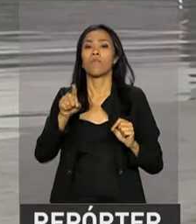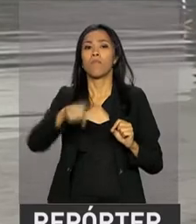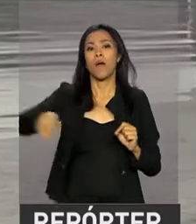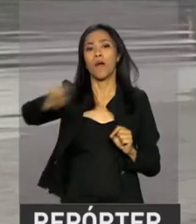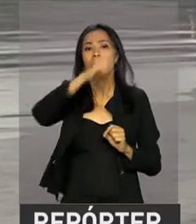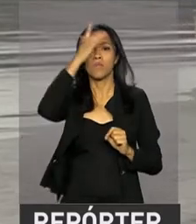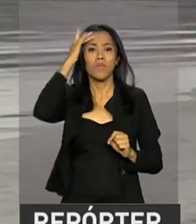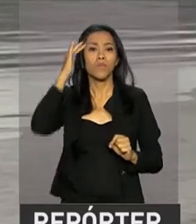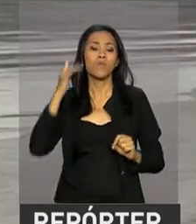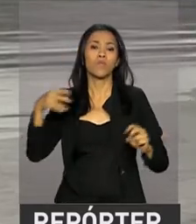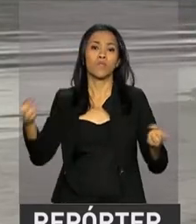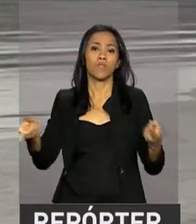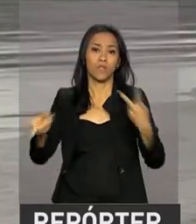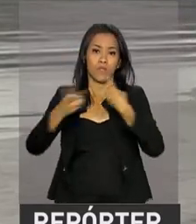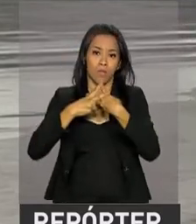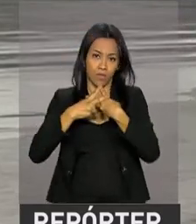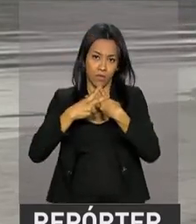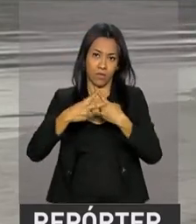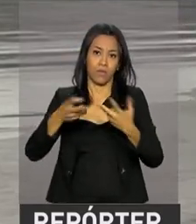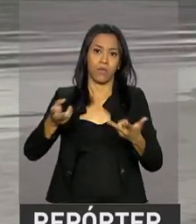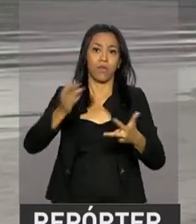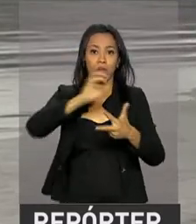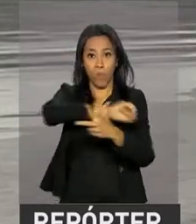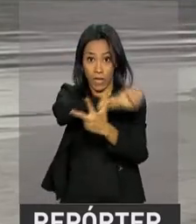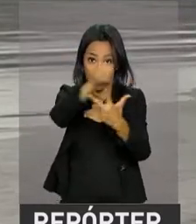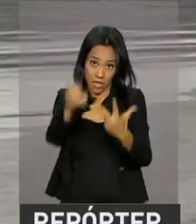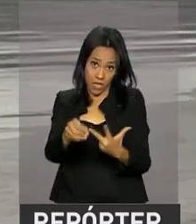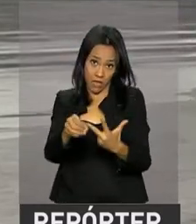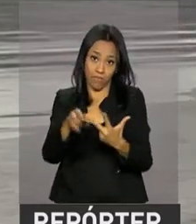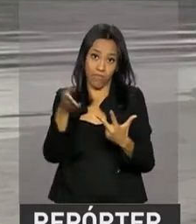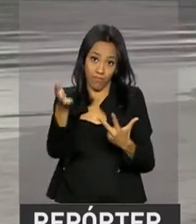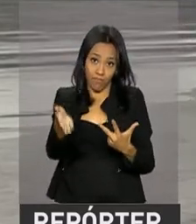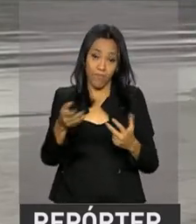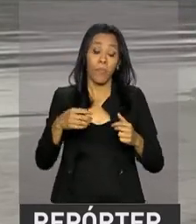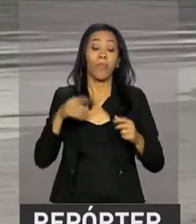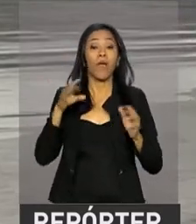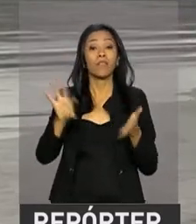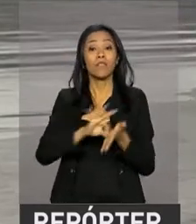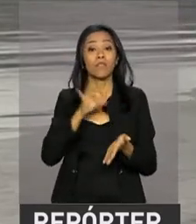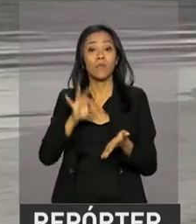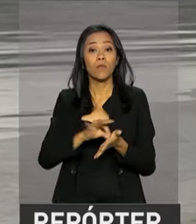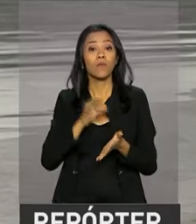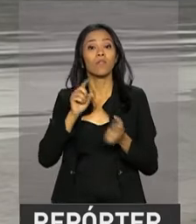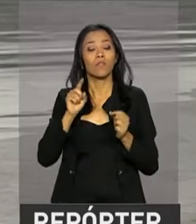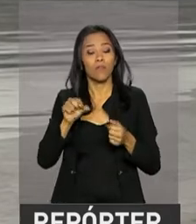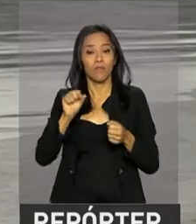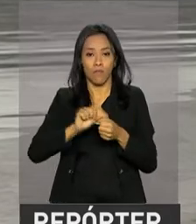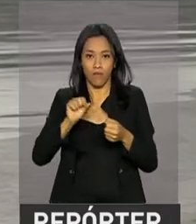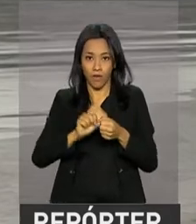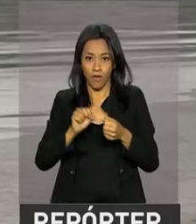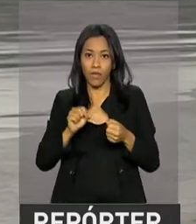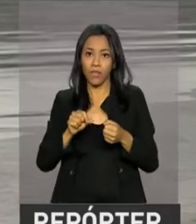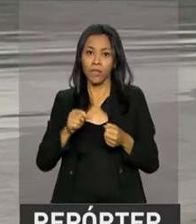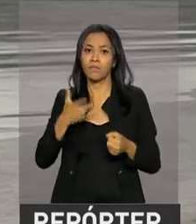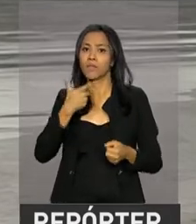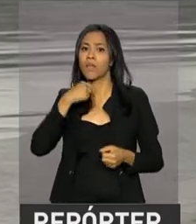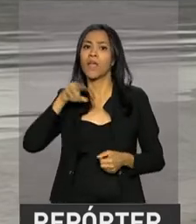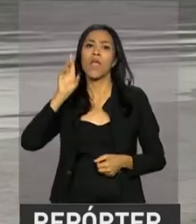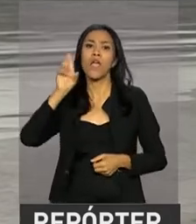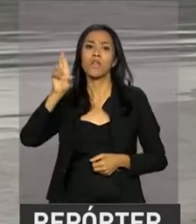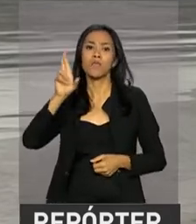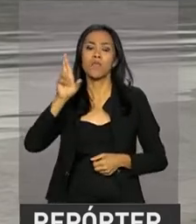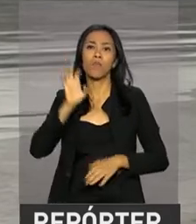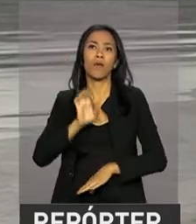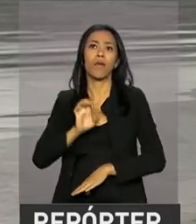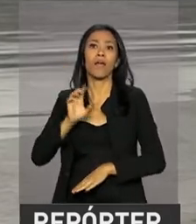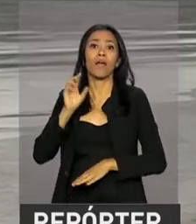privadas de liberdade o enem pbl né as inscrições devem ser feitas pelos responsáveis de cada